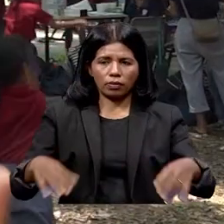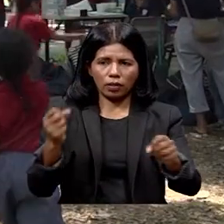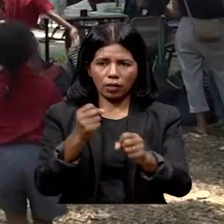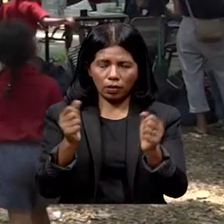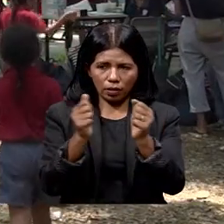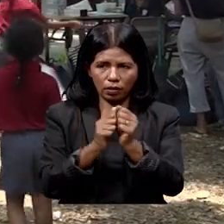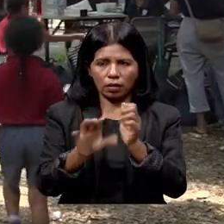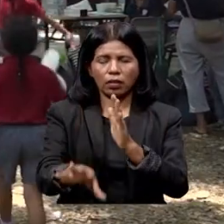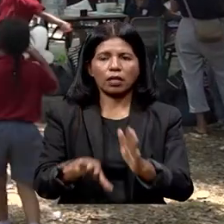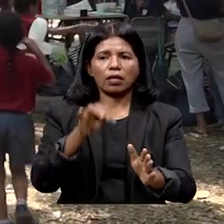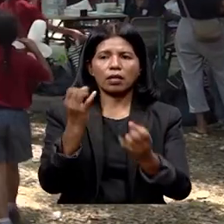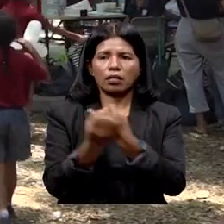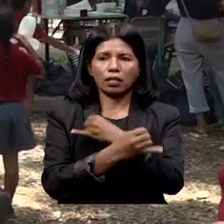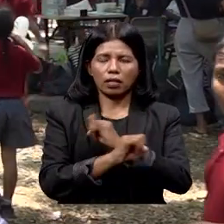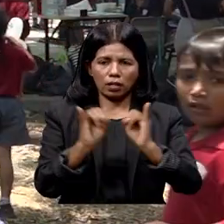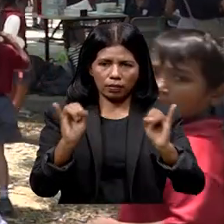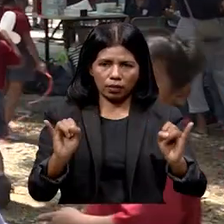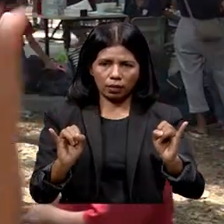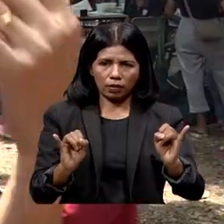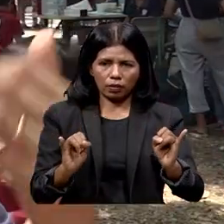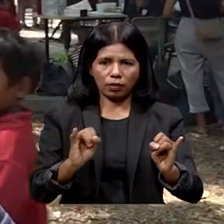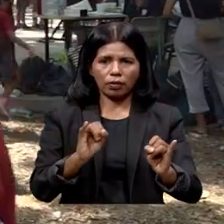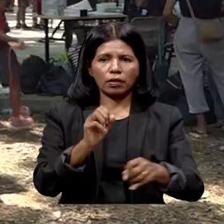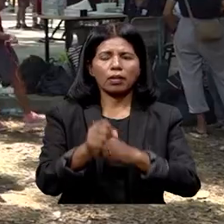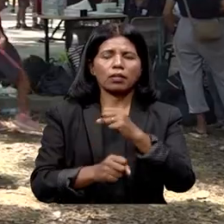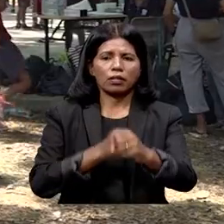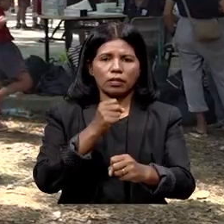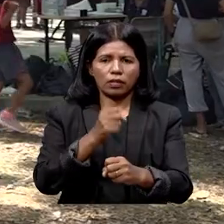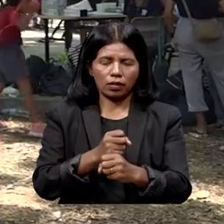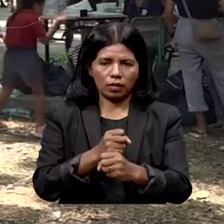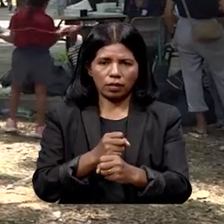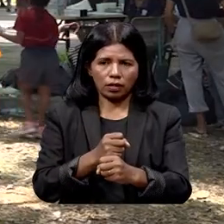no hetan independensia you know dinan